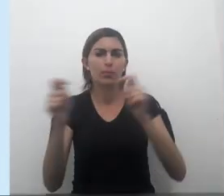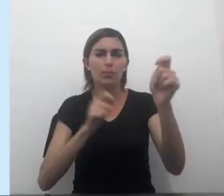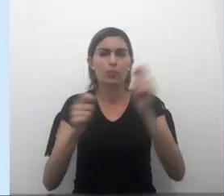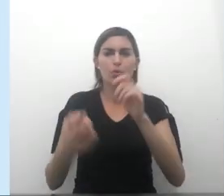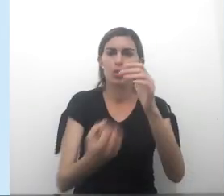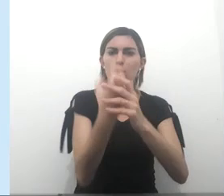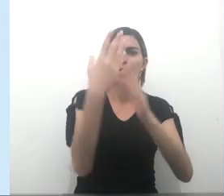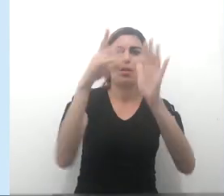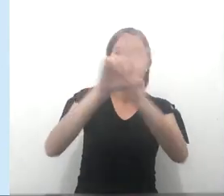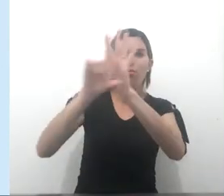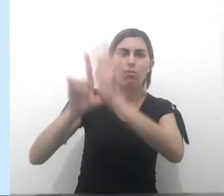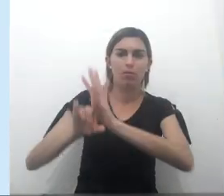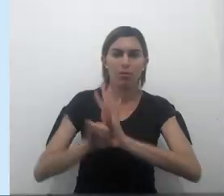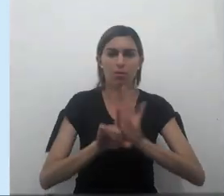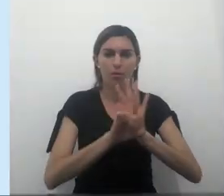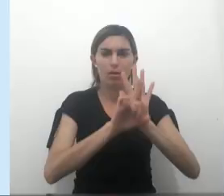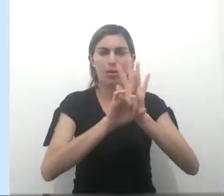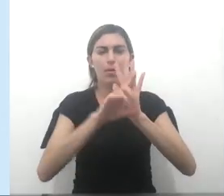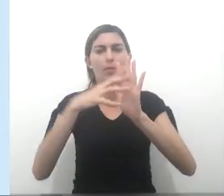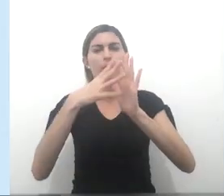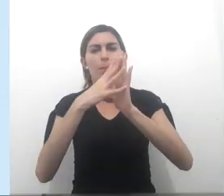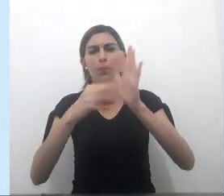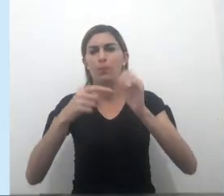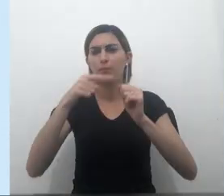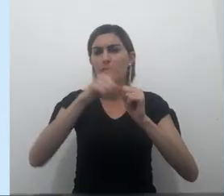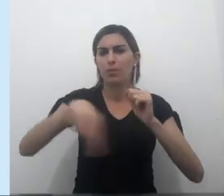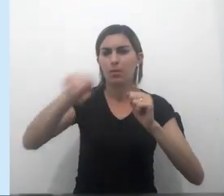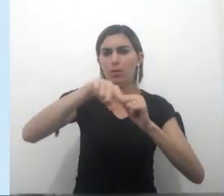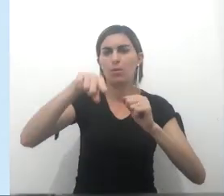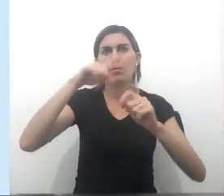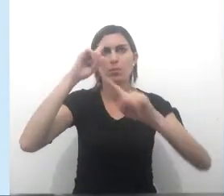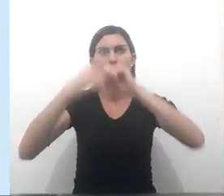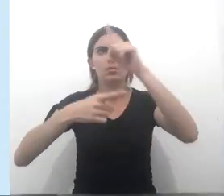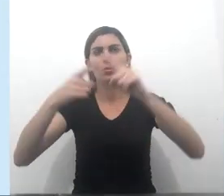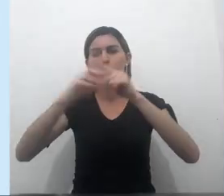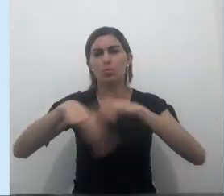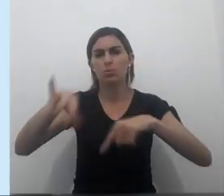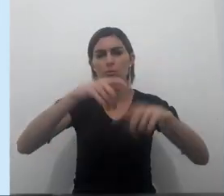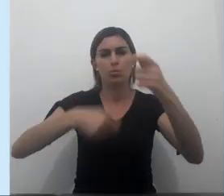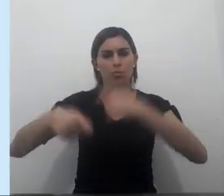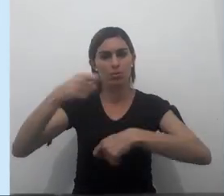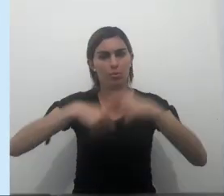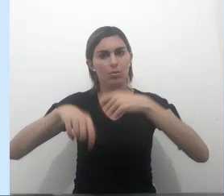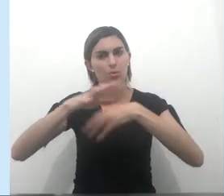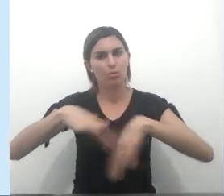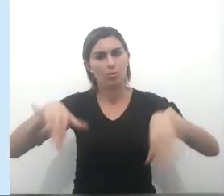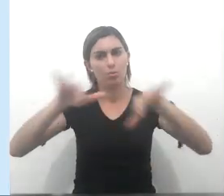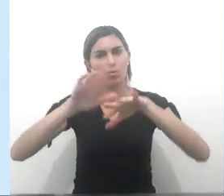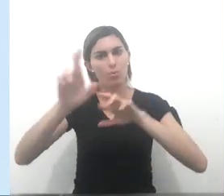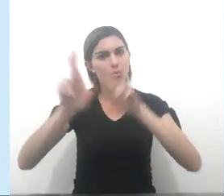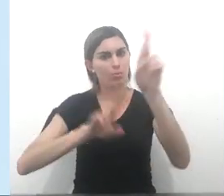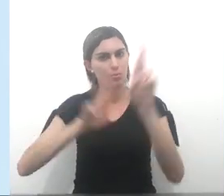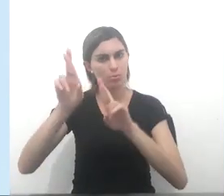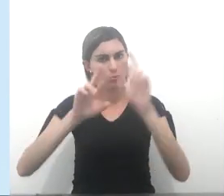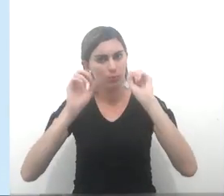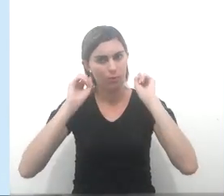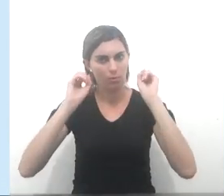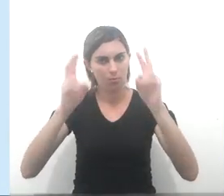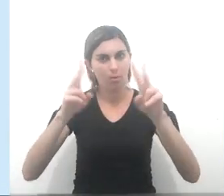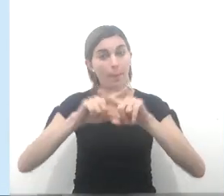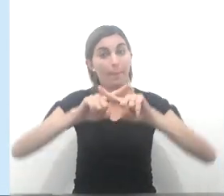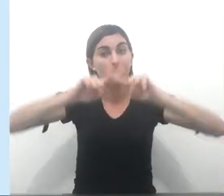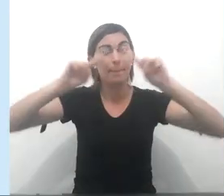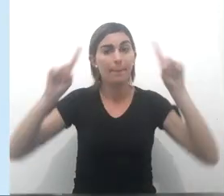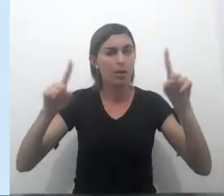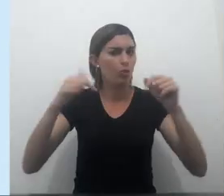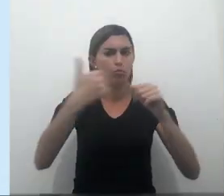consegue criar leis, né? Criar um poder sobre essas BRs, sobre o tráfego nessas BRs, nessas rodovias. Ok,